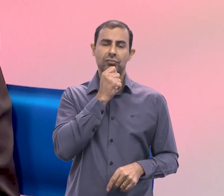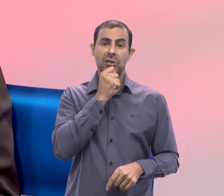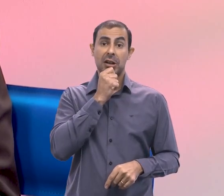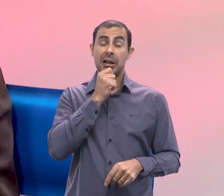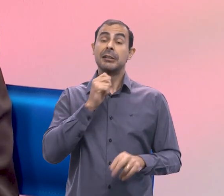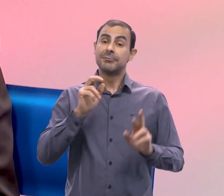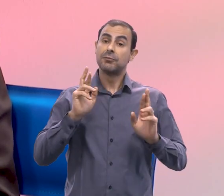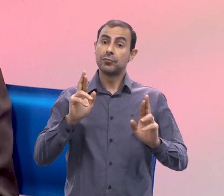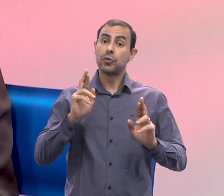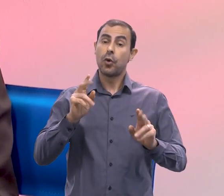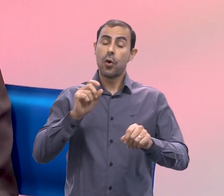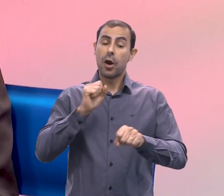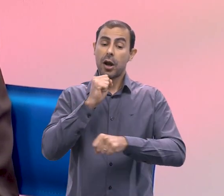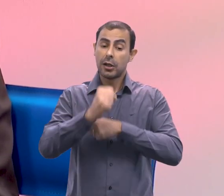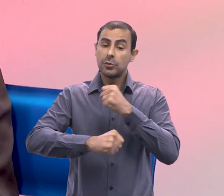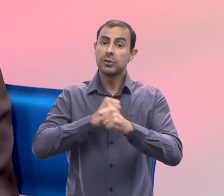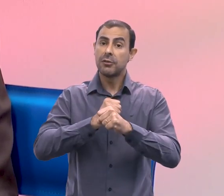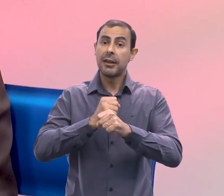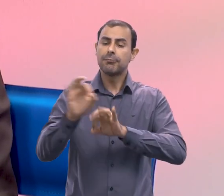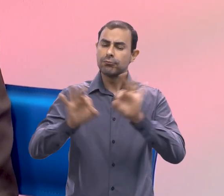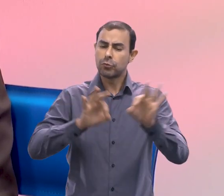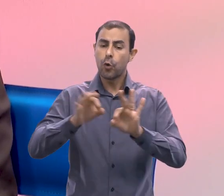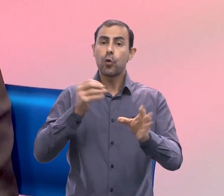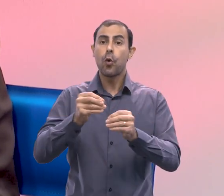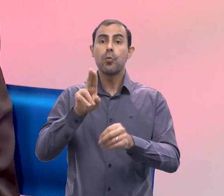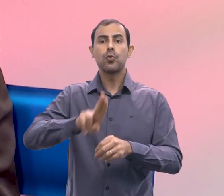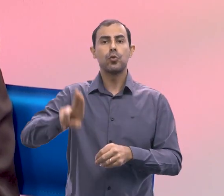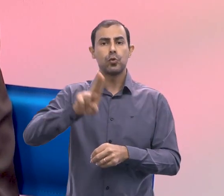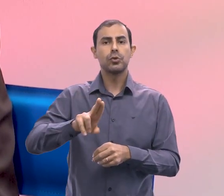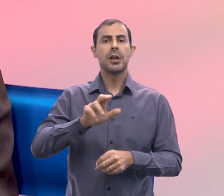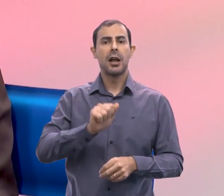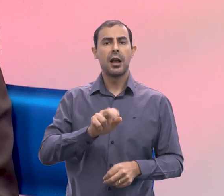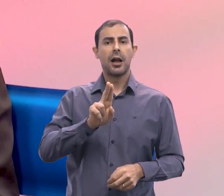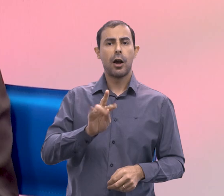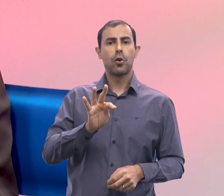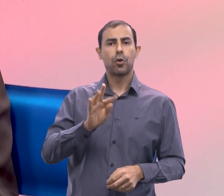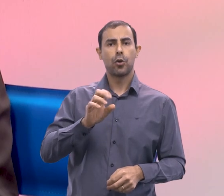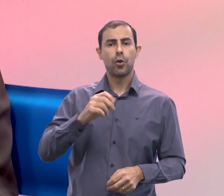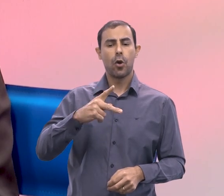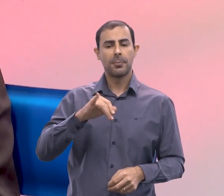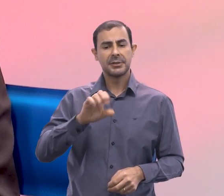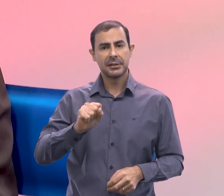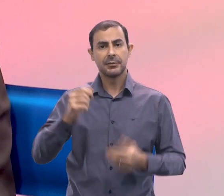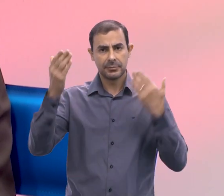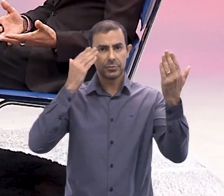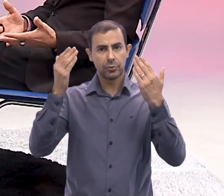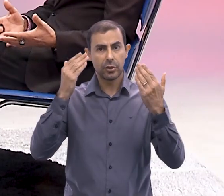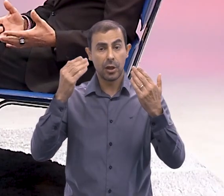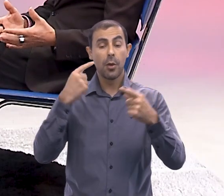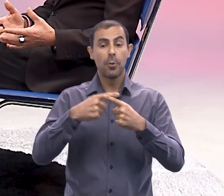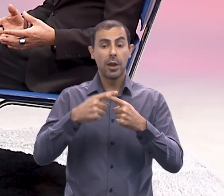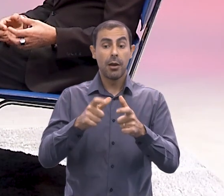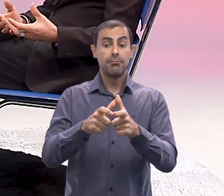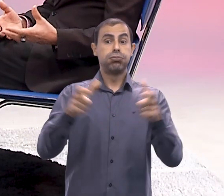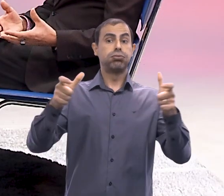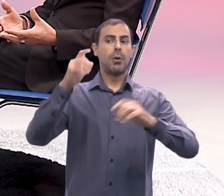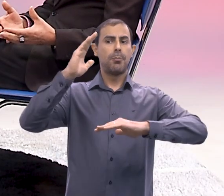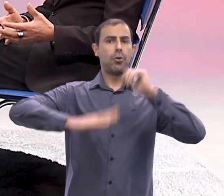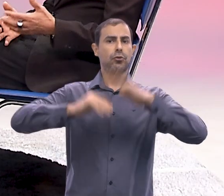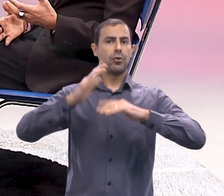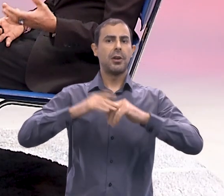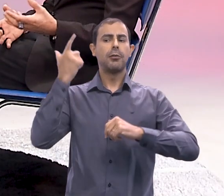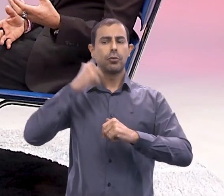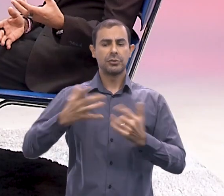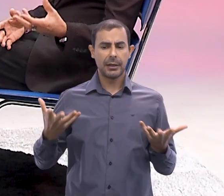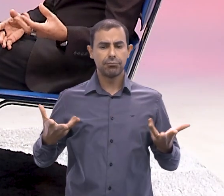capacitação sobre o manejo e a forma da atuação em autópsia psicológica, para que a gente possa ter mais profissionais